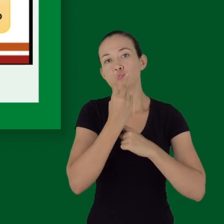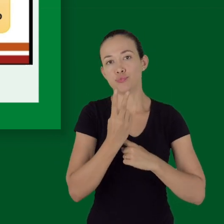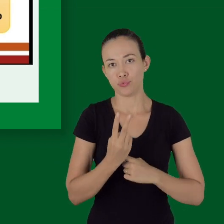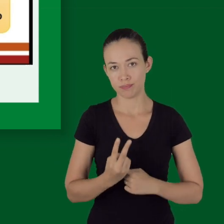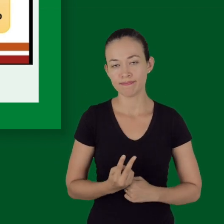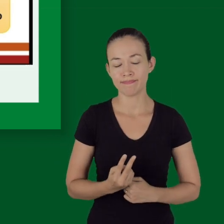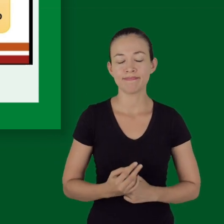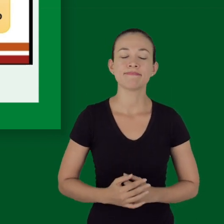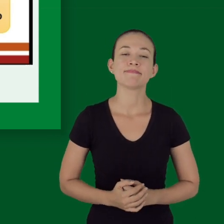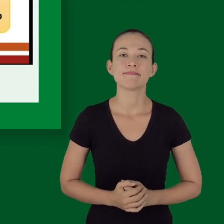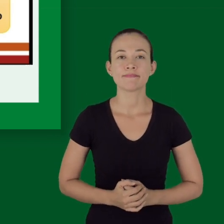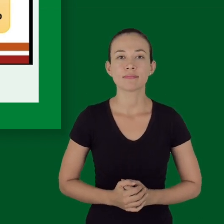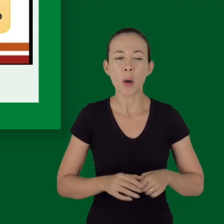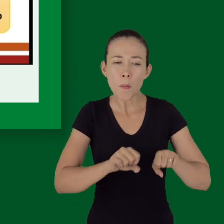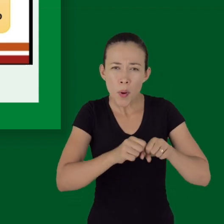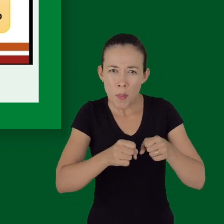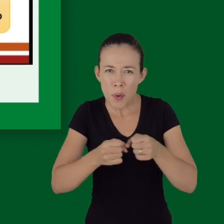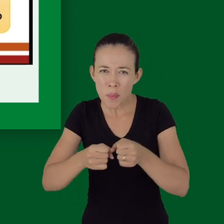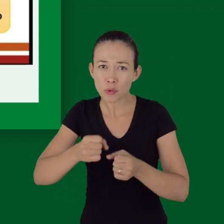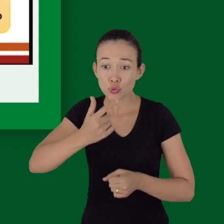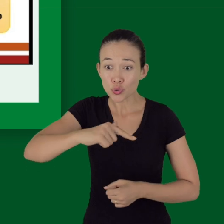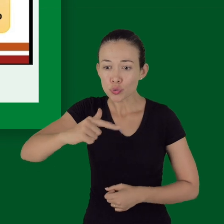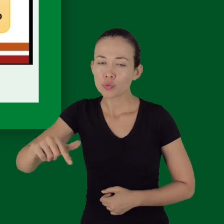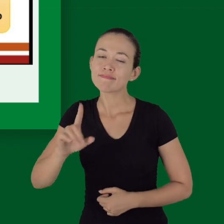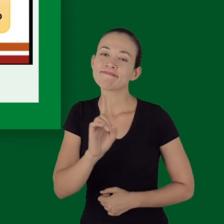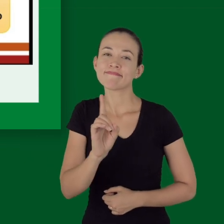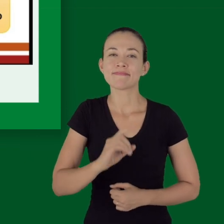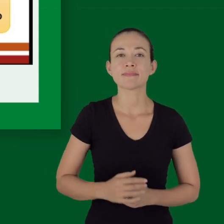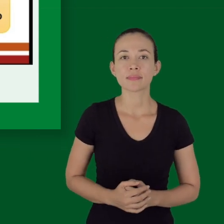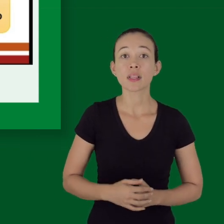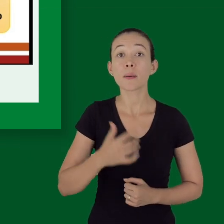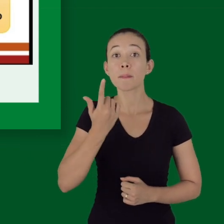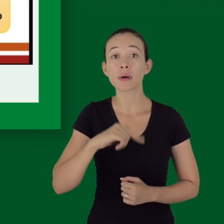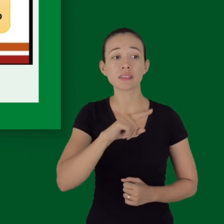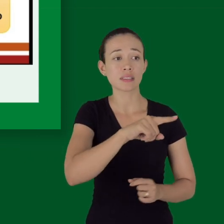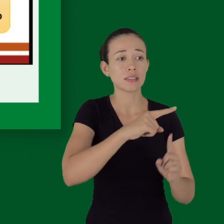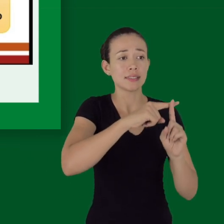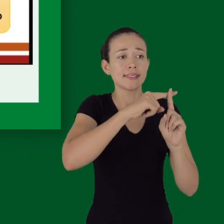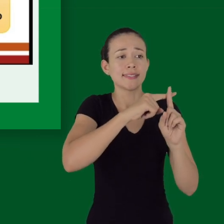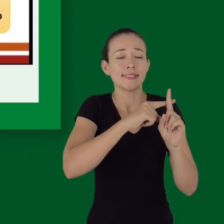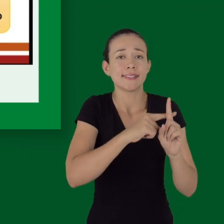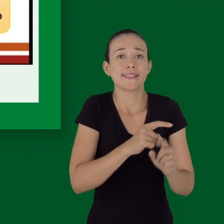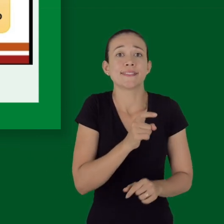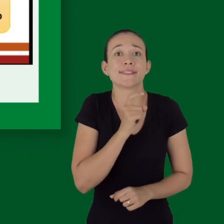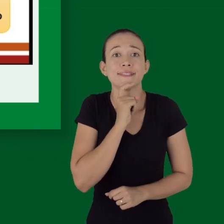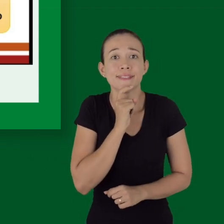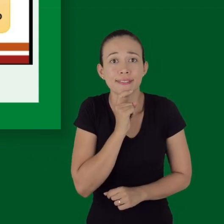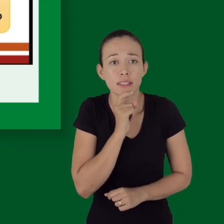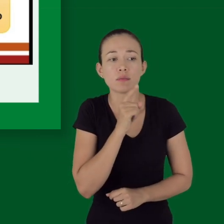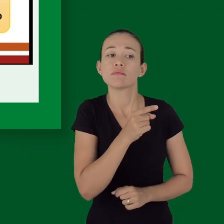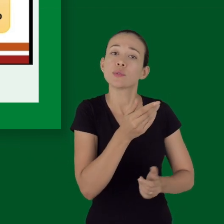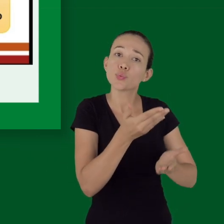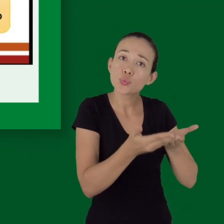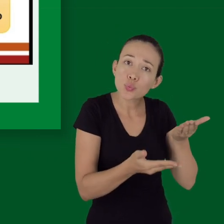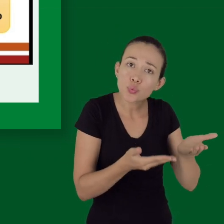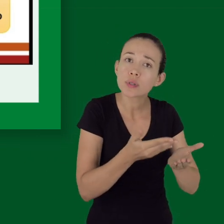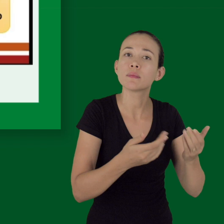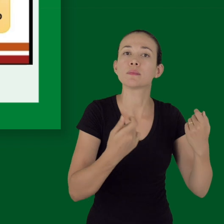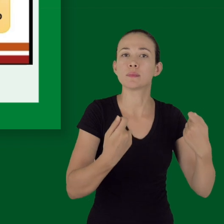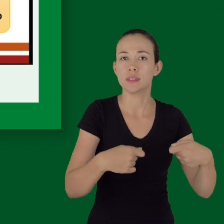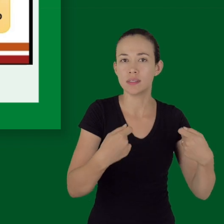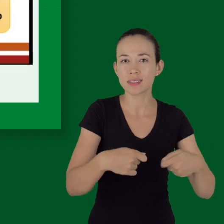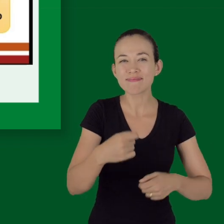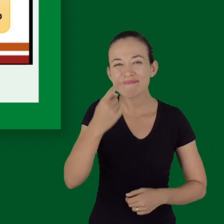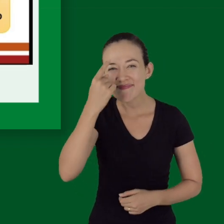aí para preservar essa lesão secundária. Né? Tratar a hipotermia, porque o paciente ele pode ter perda